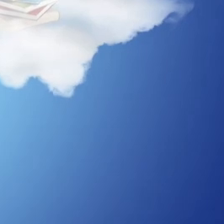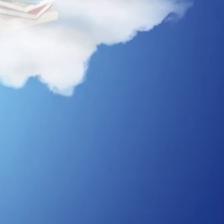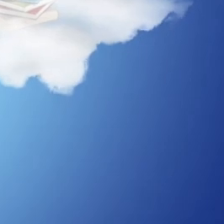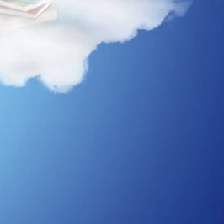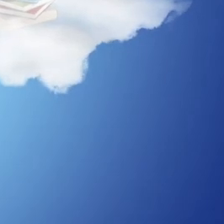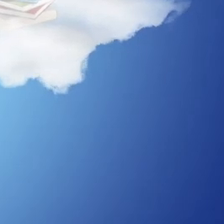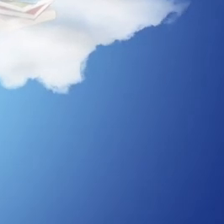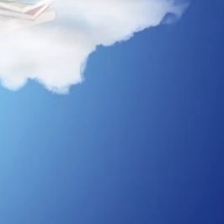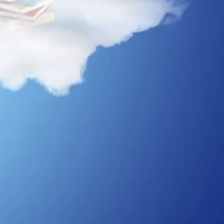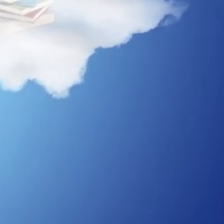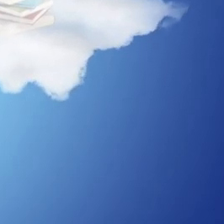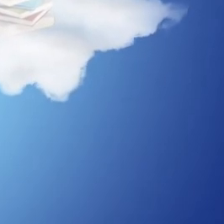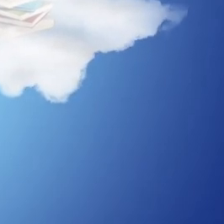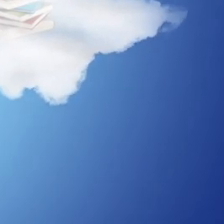Tchau!